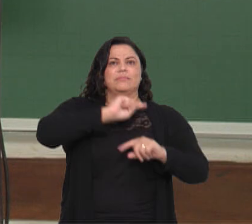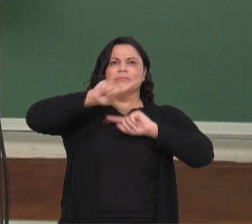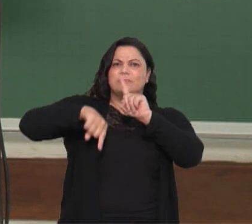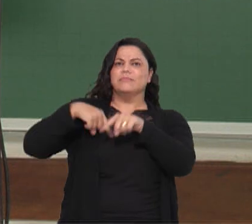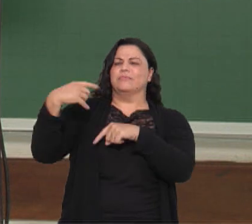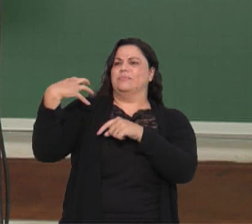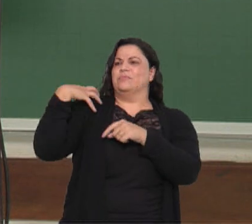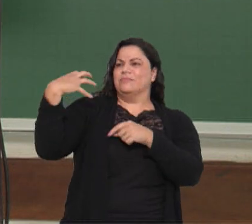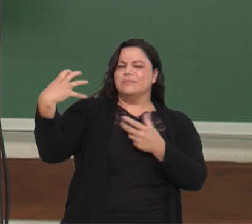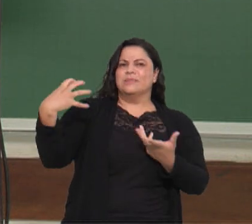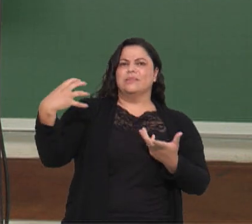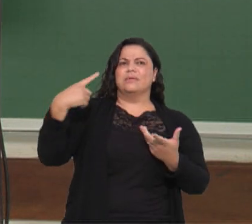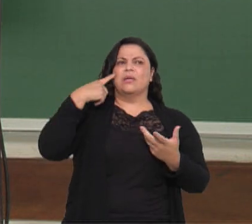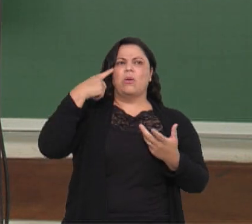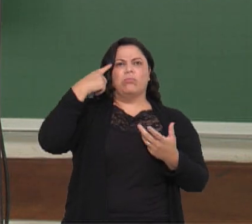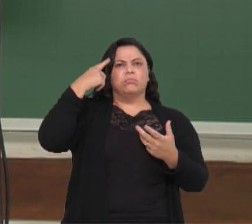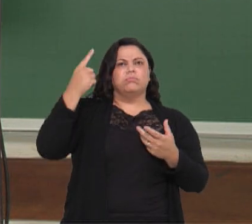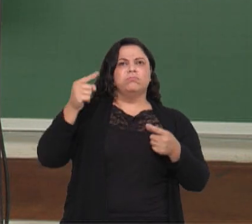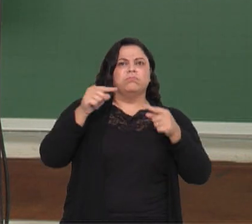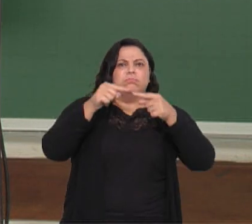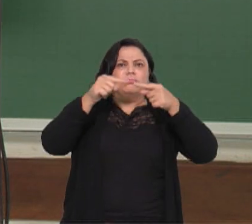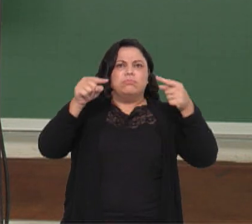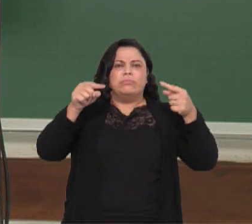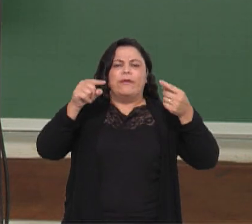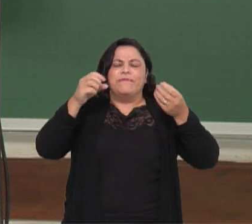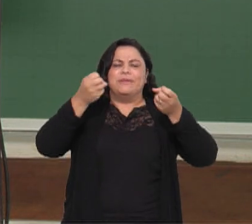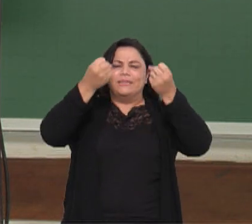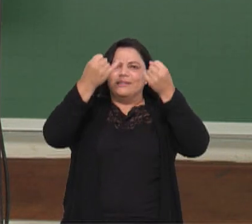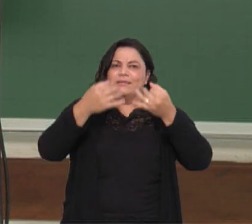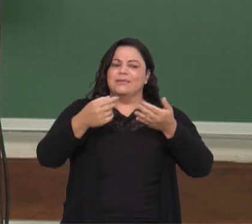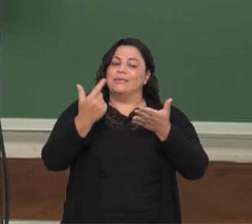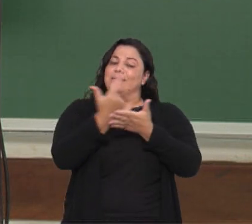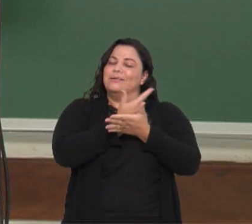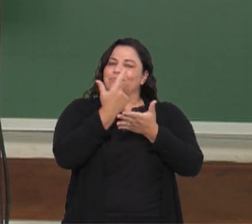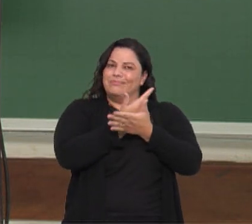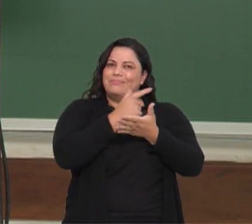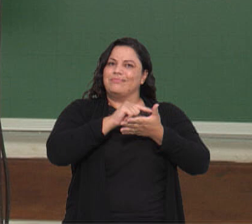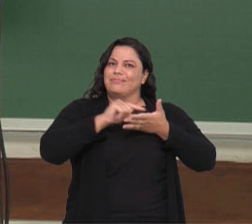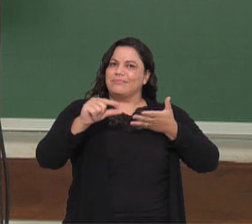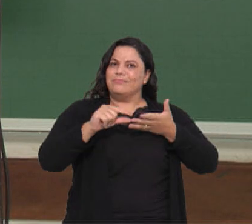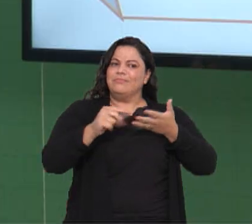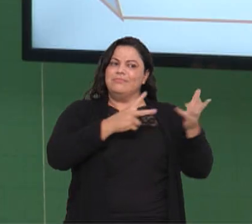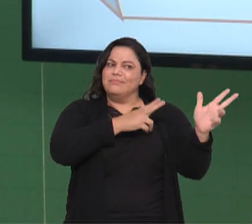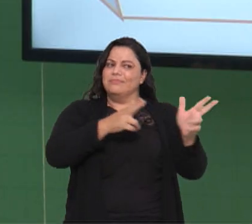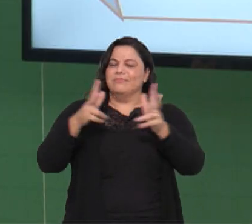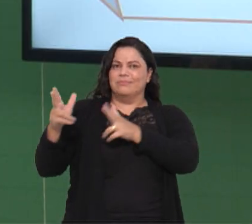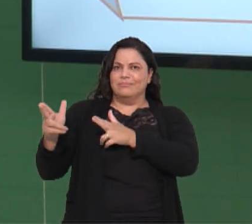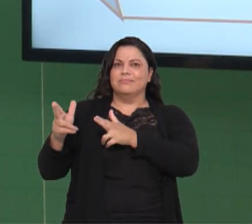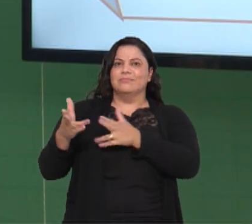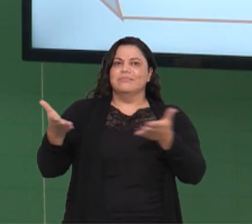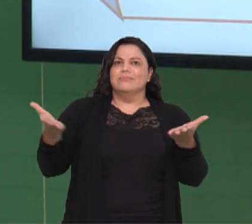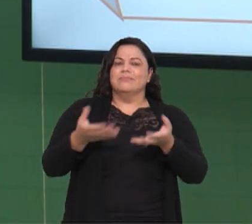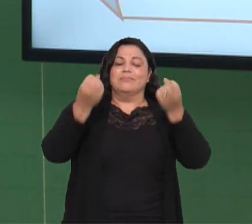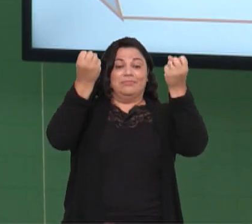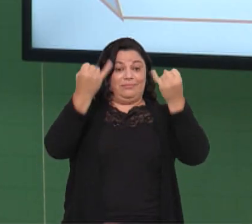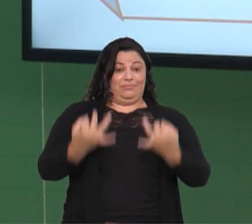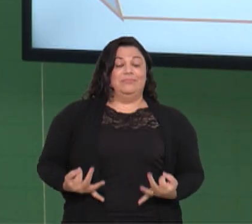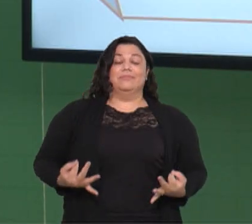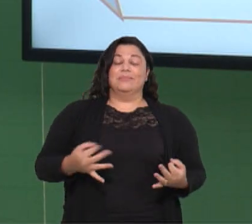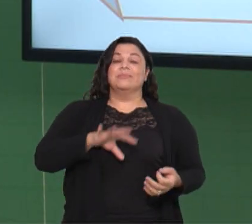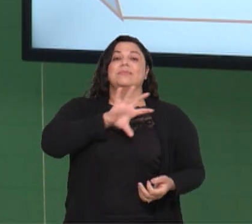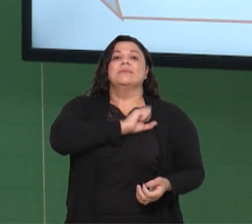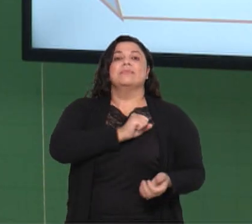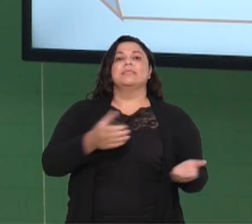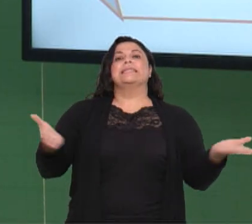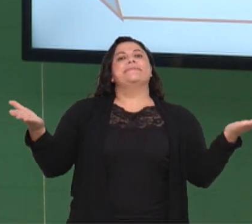é de que essas definições que estão presentes nesse texto são praticamente as mesmas versões que nós temos da explicação do amor hoje.